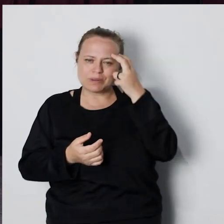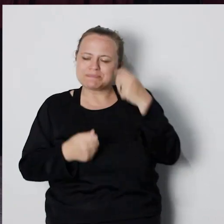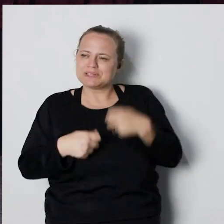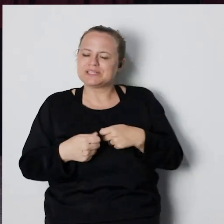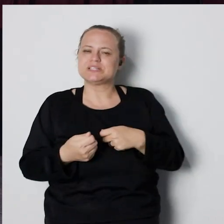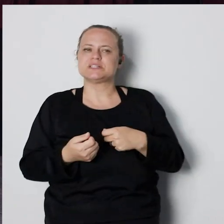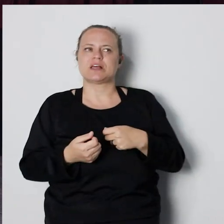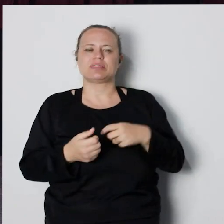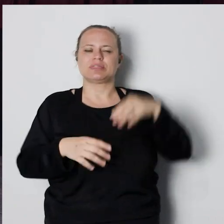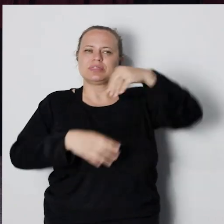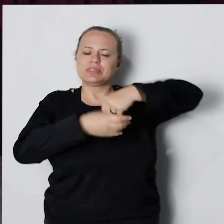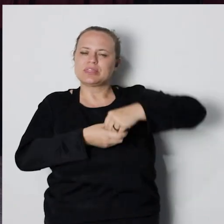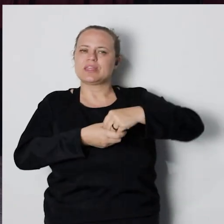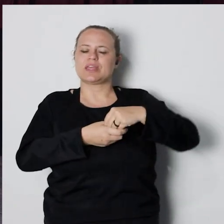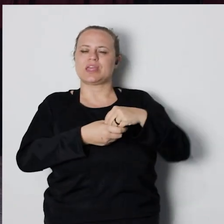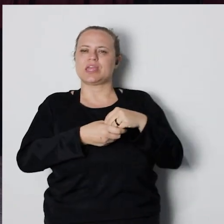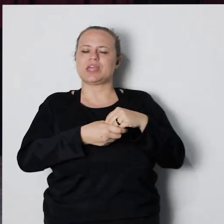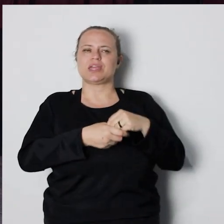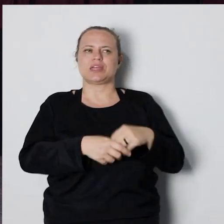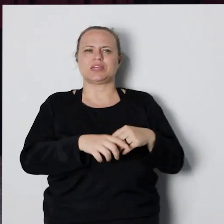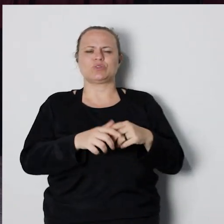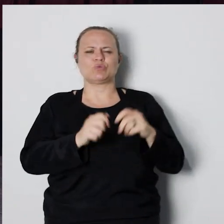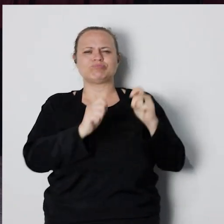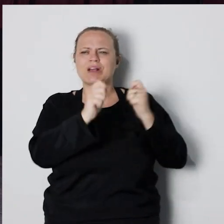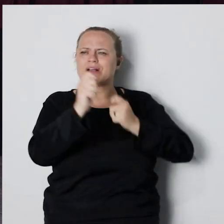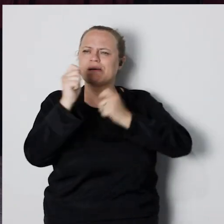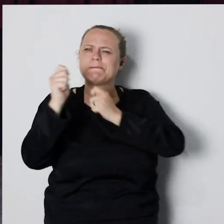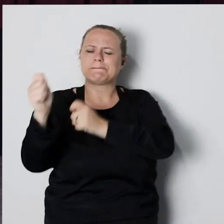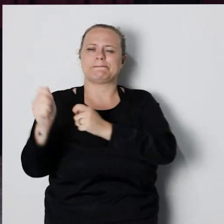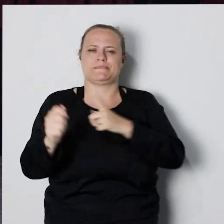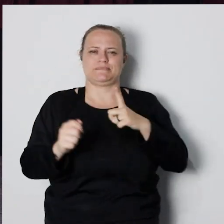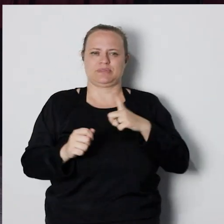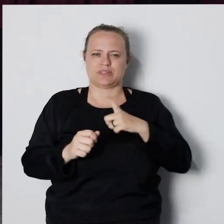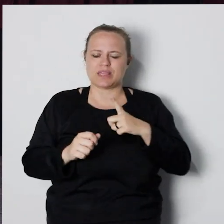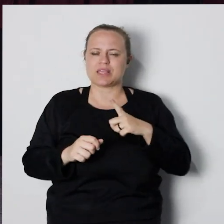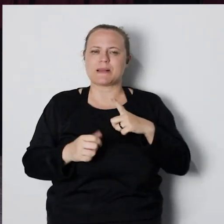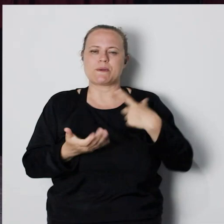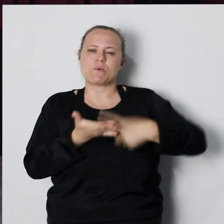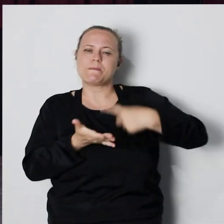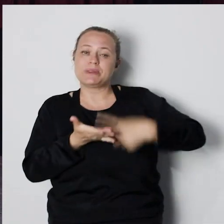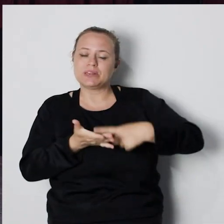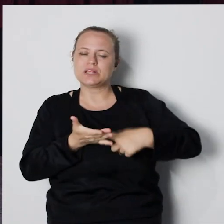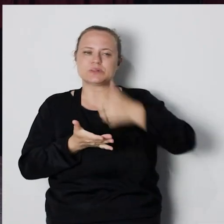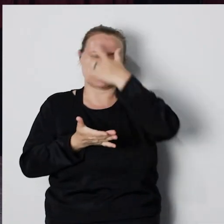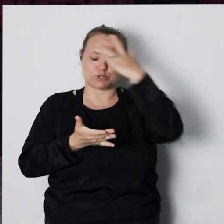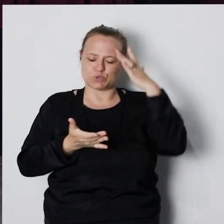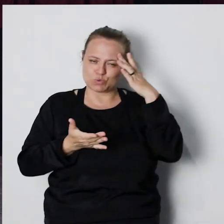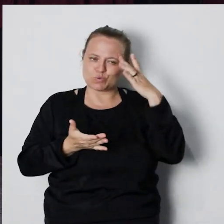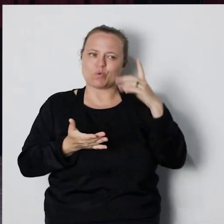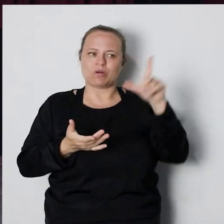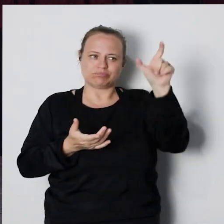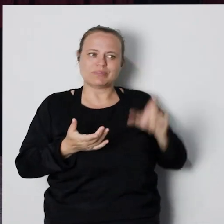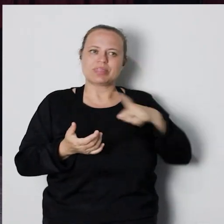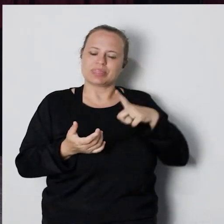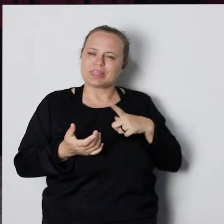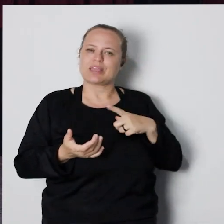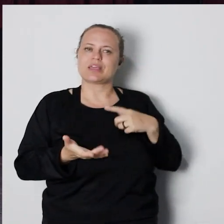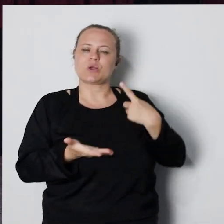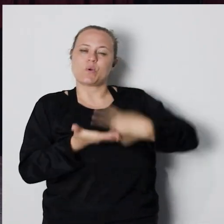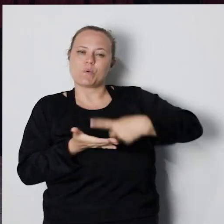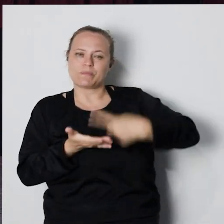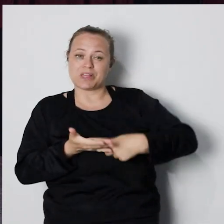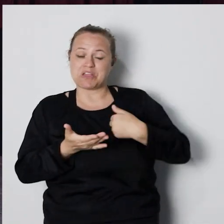certo? Que nos planos de governo tenha o espaço da cultura e exigir que a discussão da cultura seja pautada